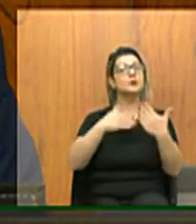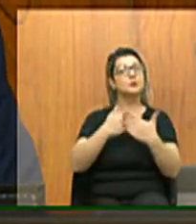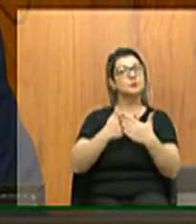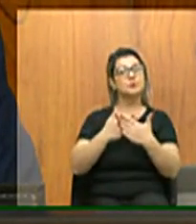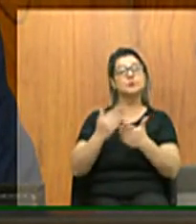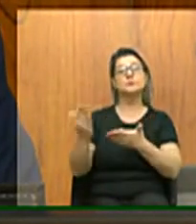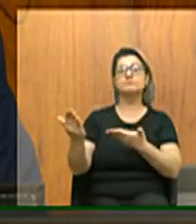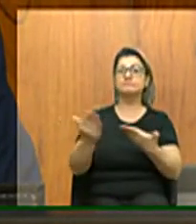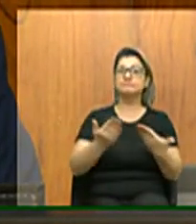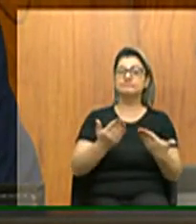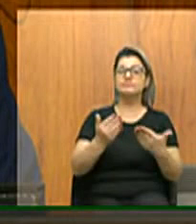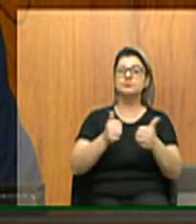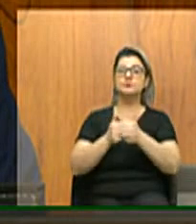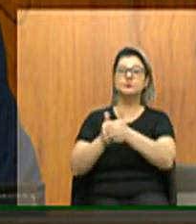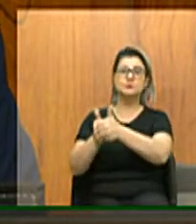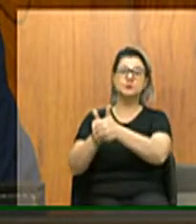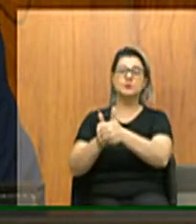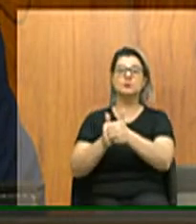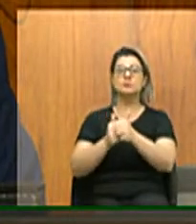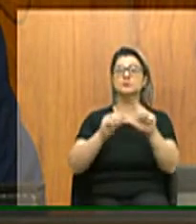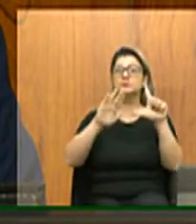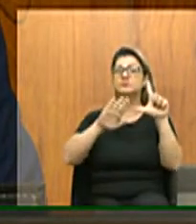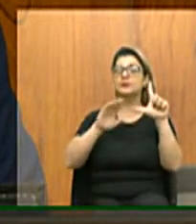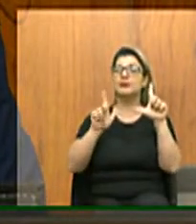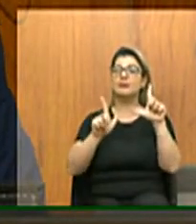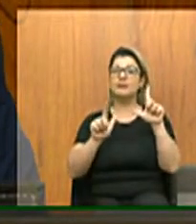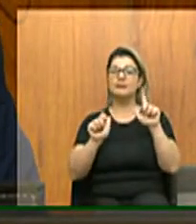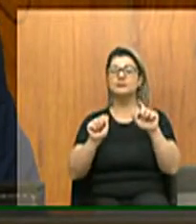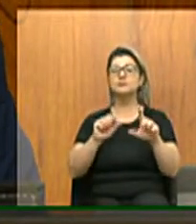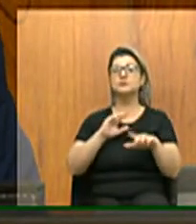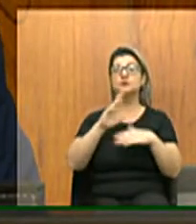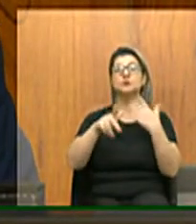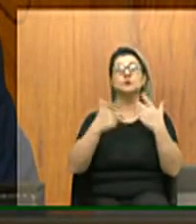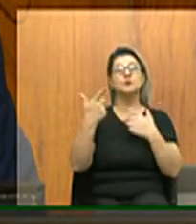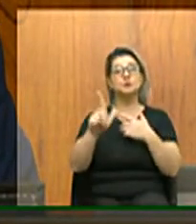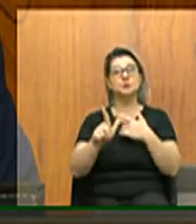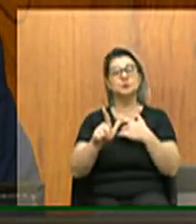acompanham pela TV Assembleia e pelos demais canais